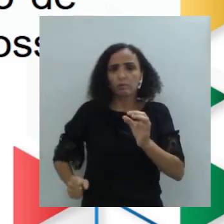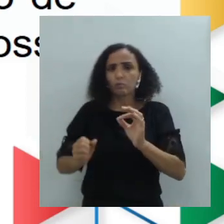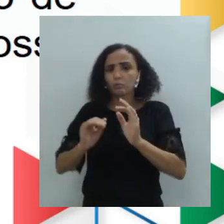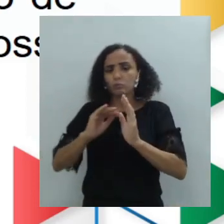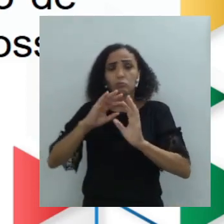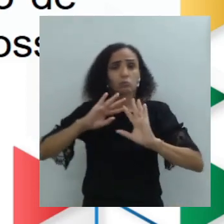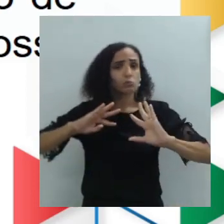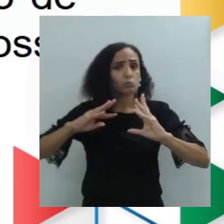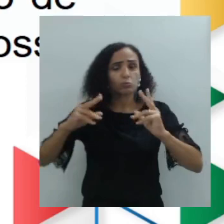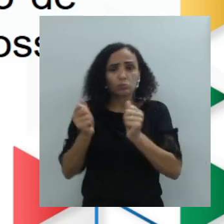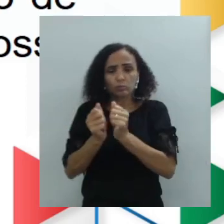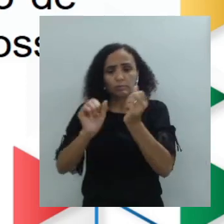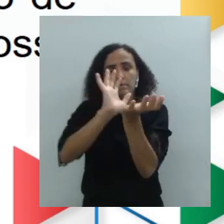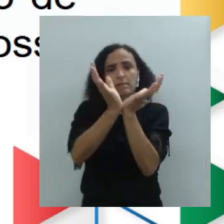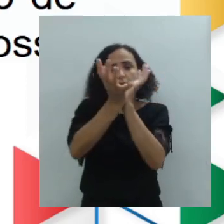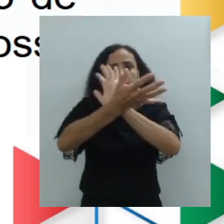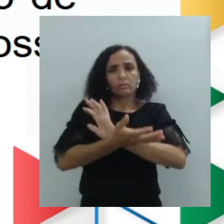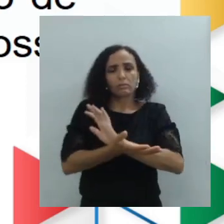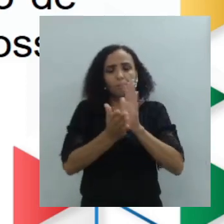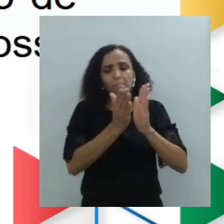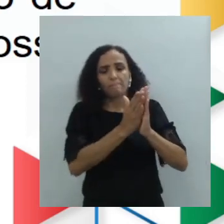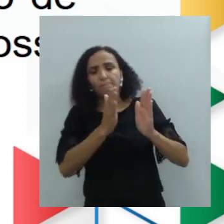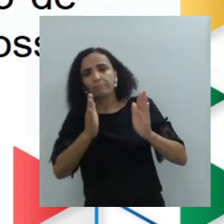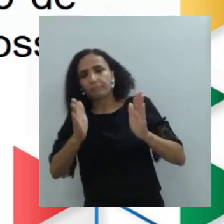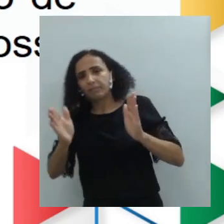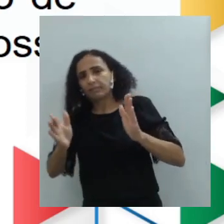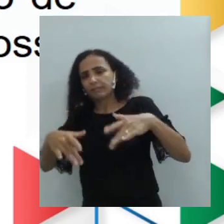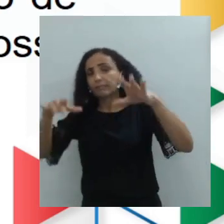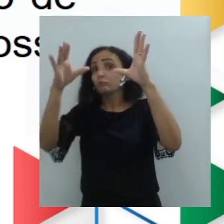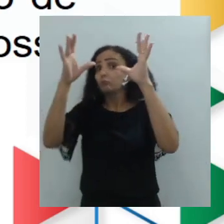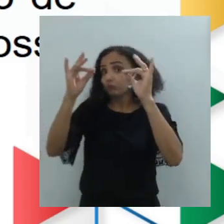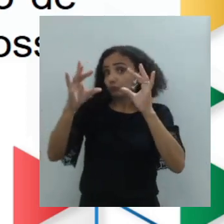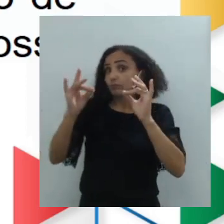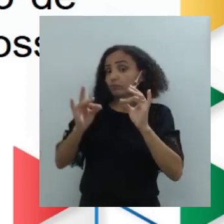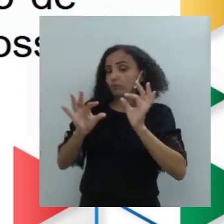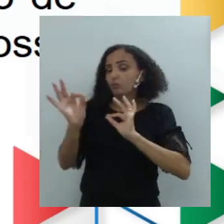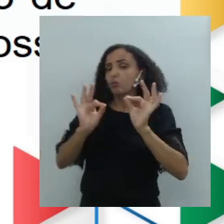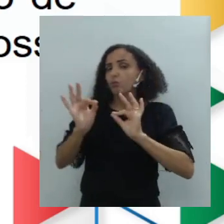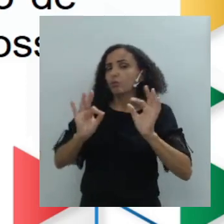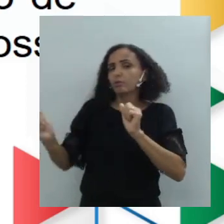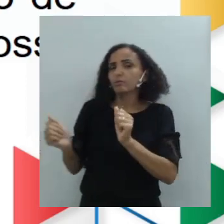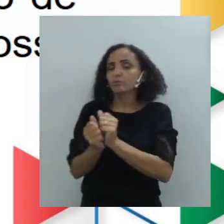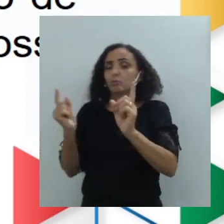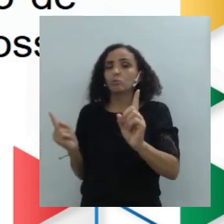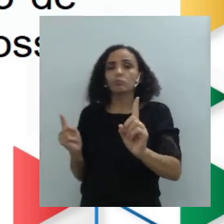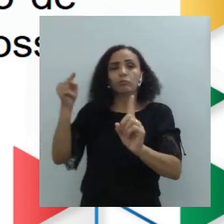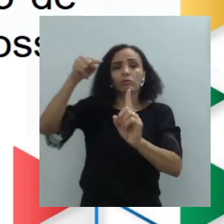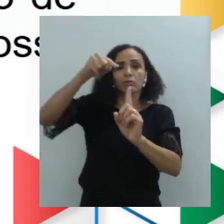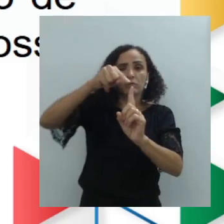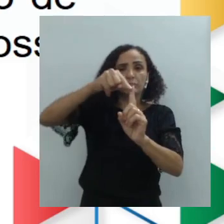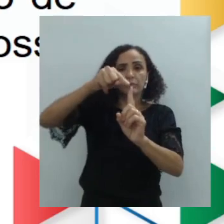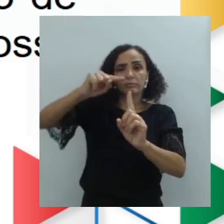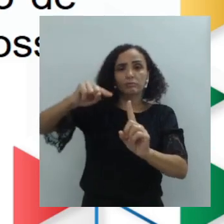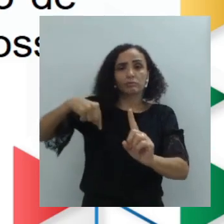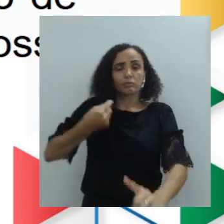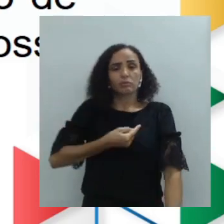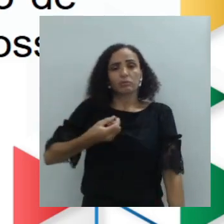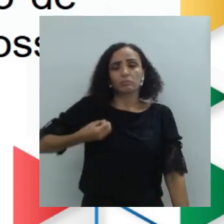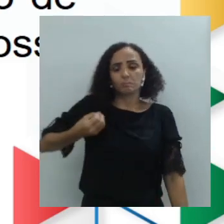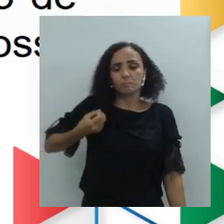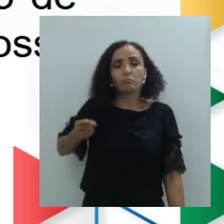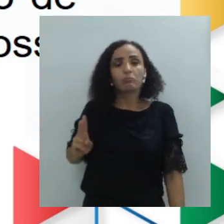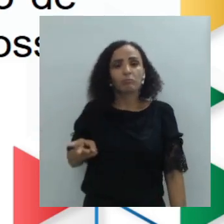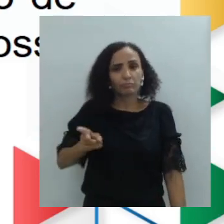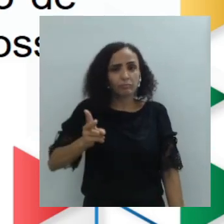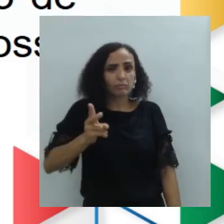reprodutor, esquelético e tegumentar. Todos eles trabalham juntos com o objetivo de nos manter vivos e saudáveis.